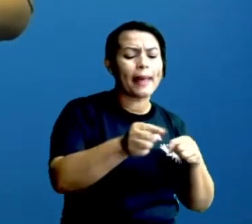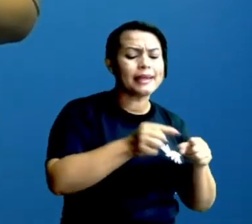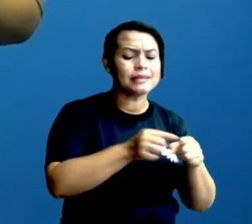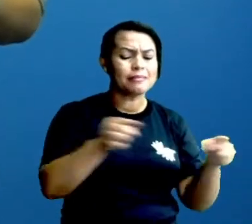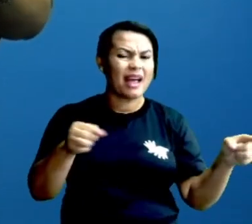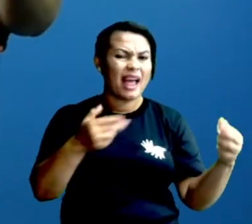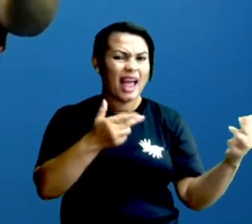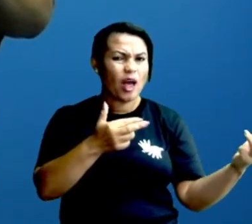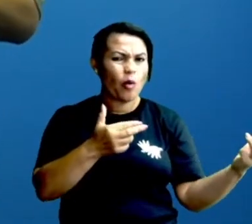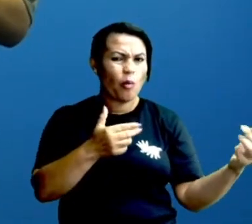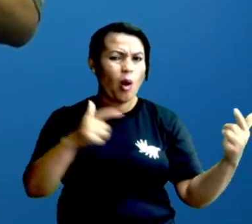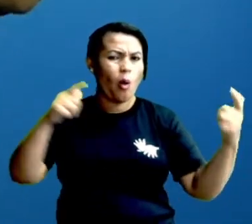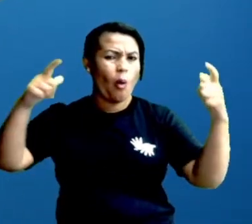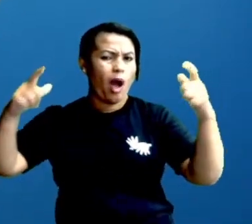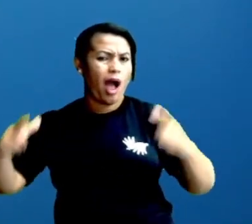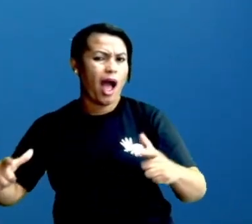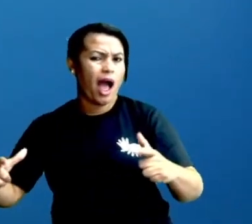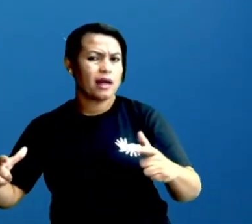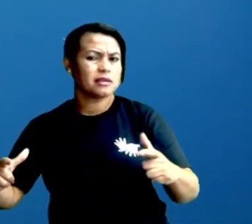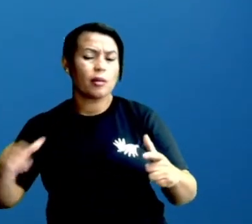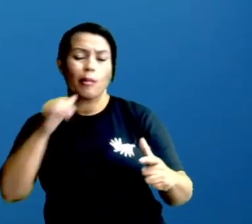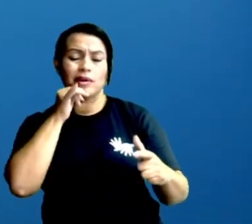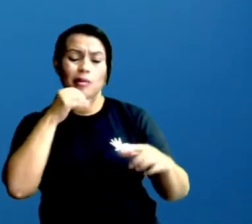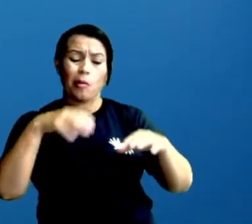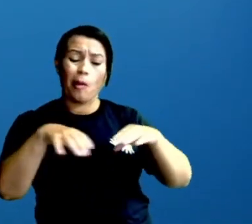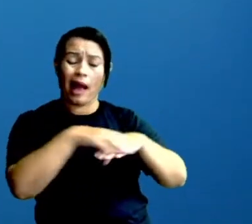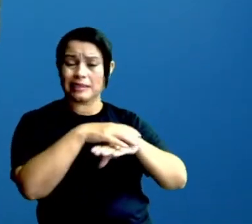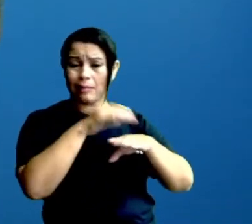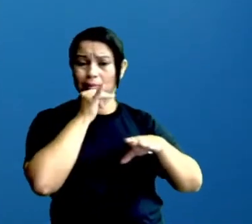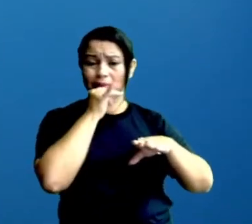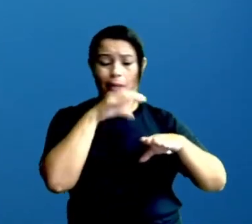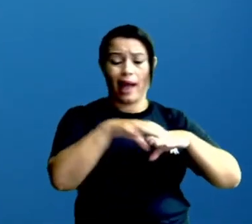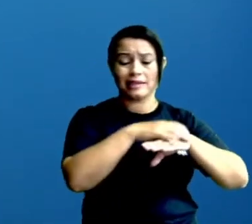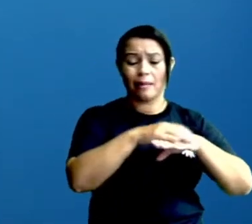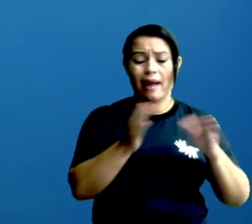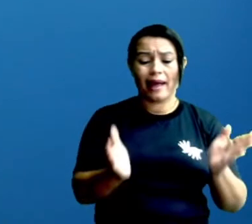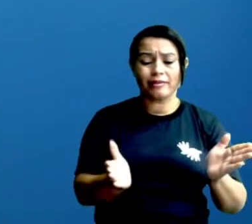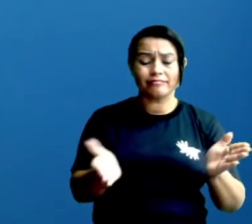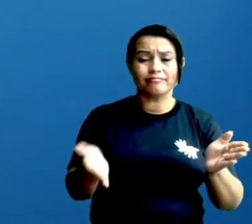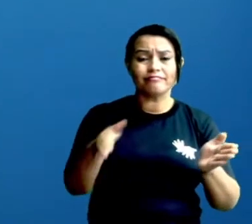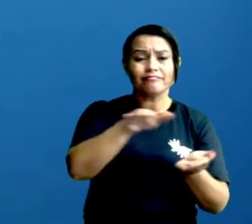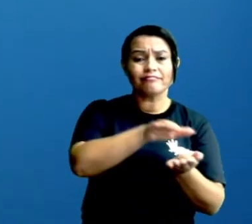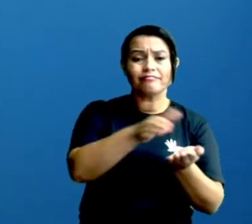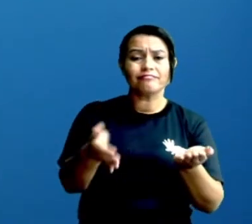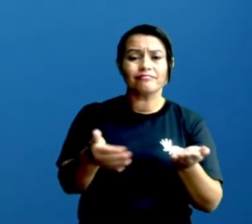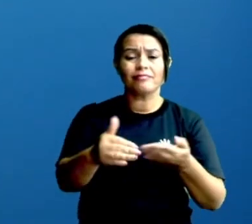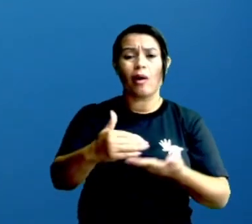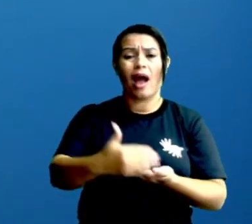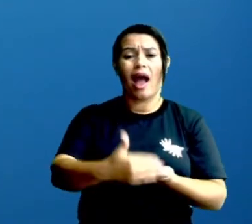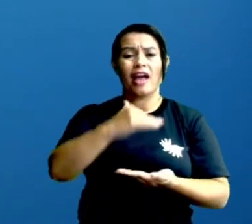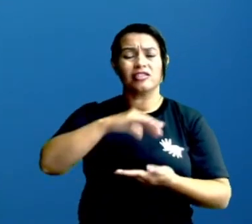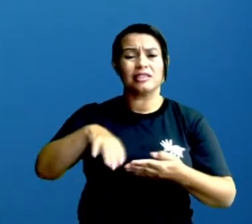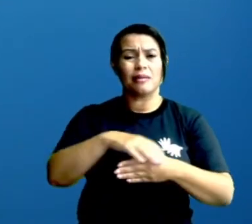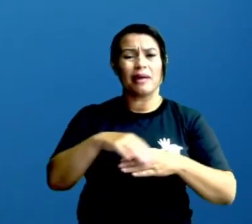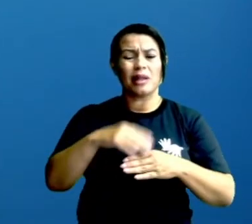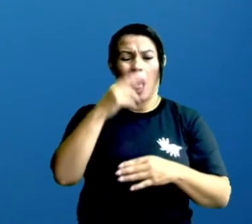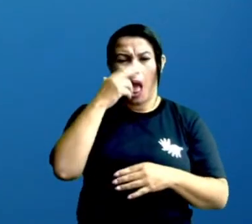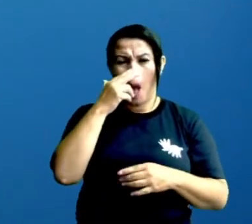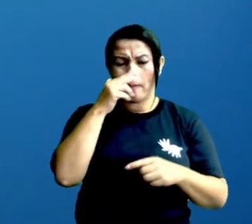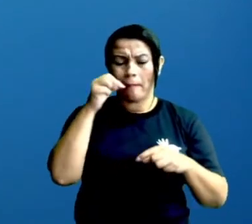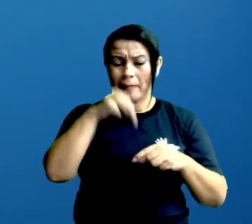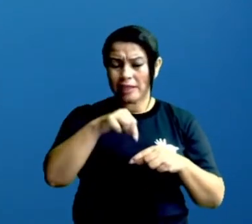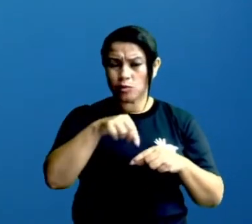uma caixa? Vamos supor uma caixa de sapato. Eu vou guardar livros pequenos, cadernos pequenos. Então, eu vou usar a mesma medida que